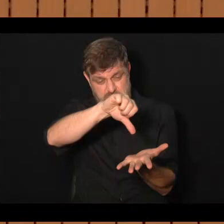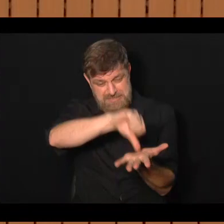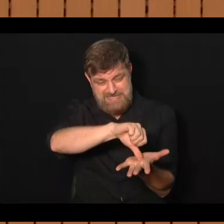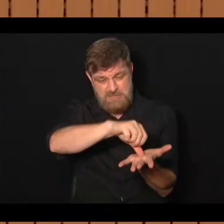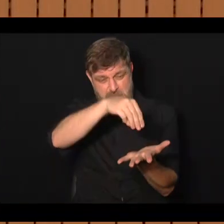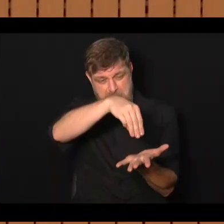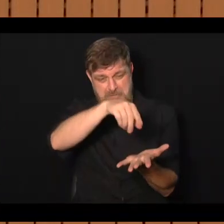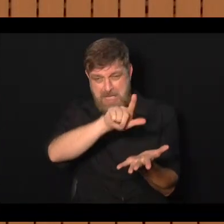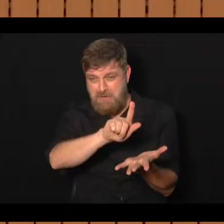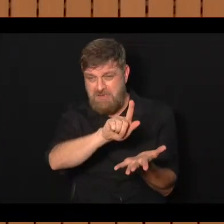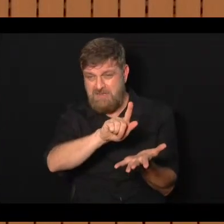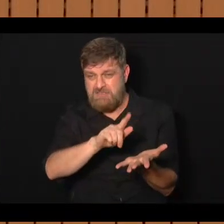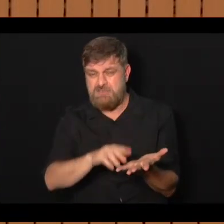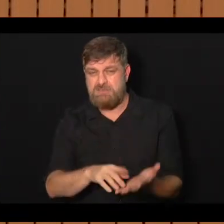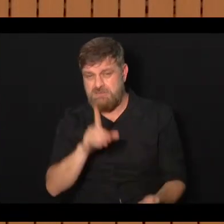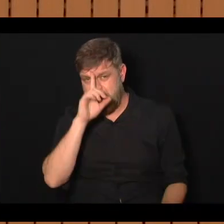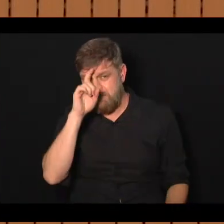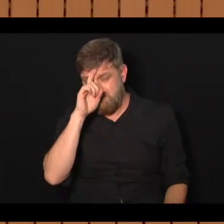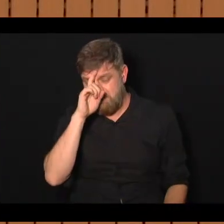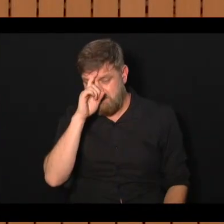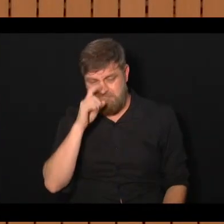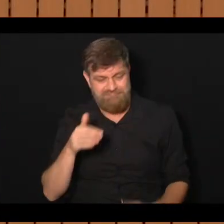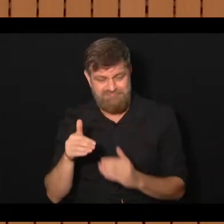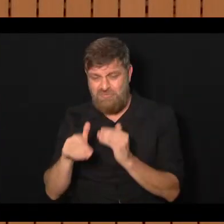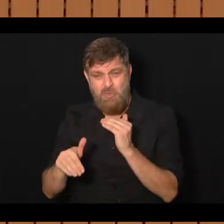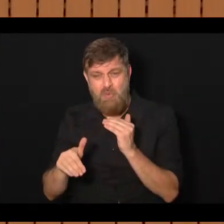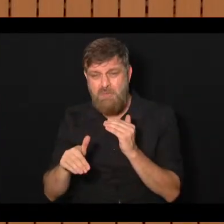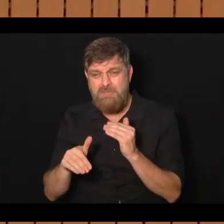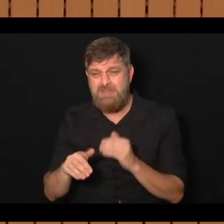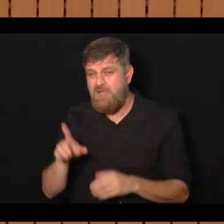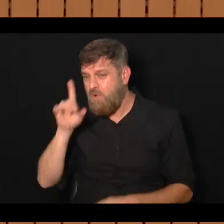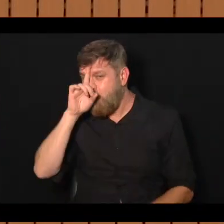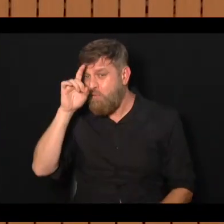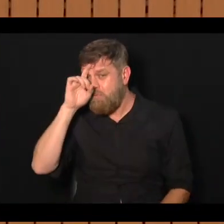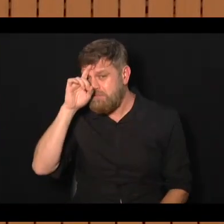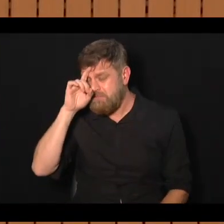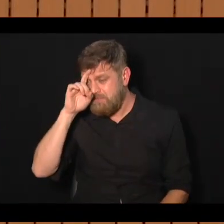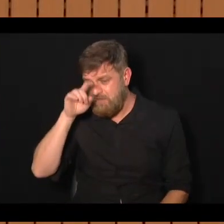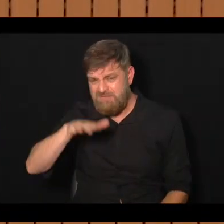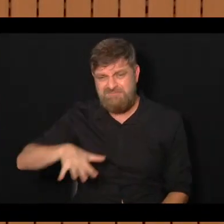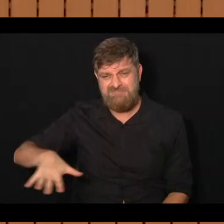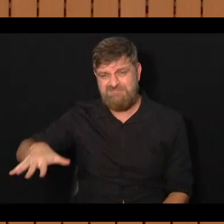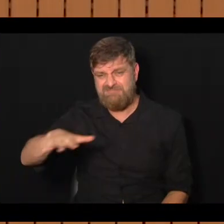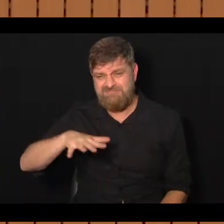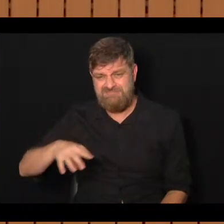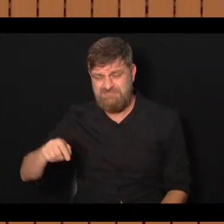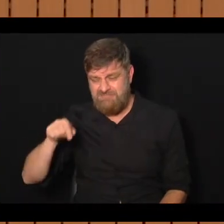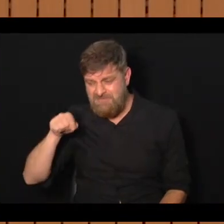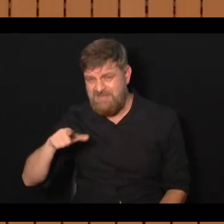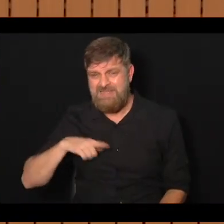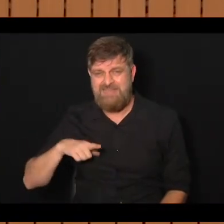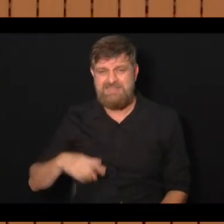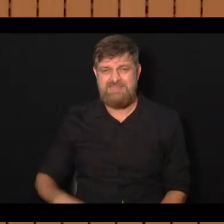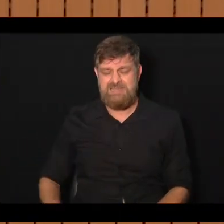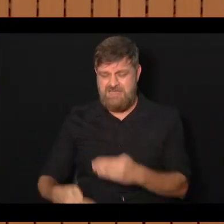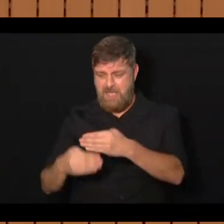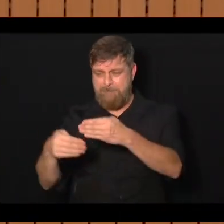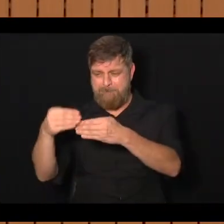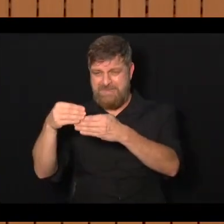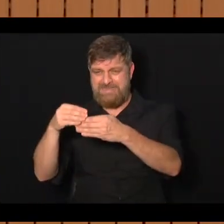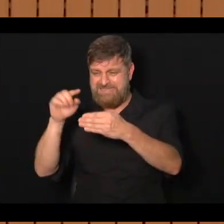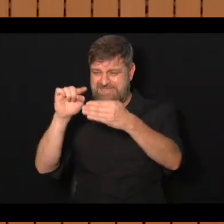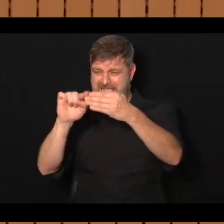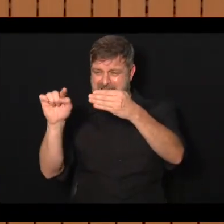é totalmente desproporcional com o Hospital Mário Gatti. aonde rachaduras, aonde você